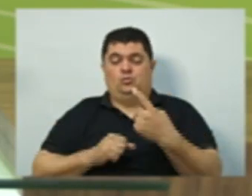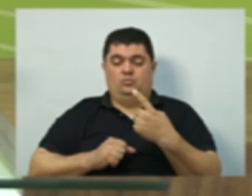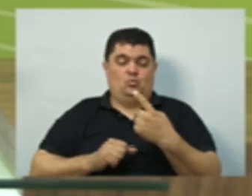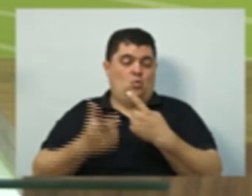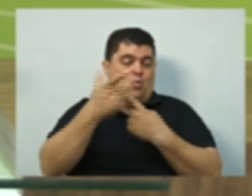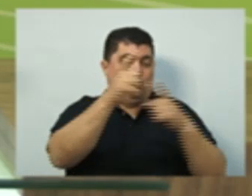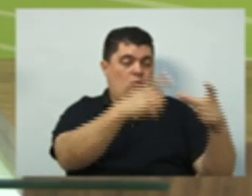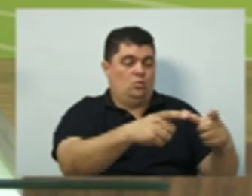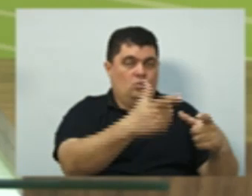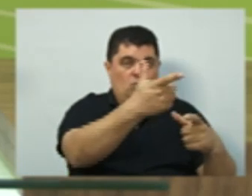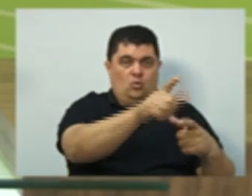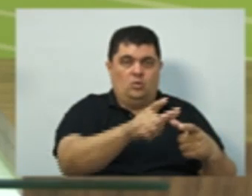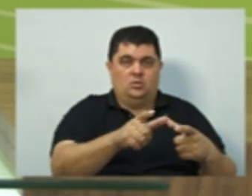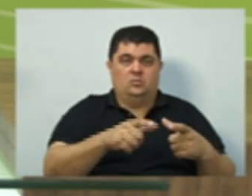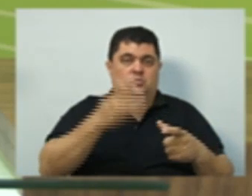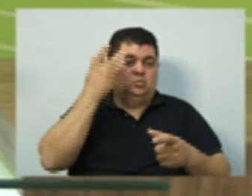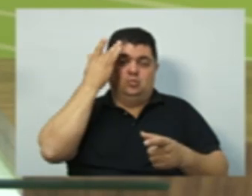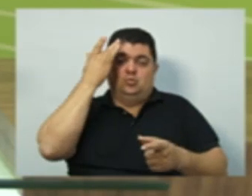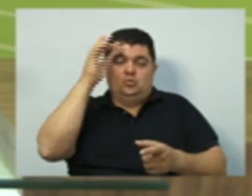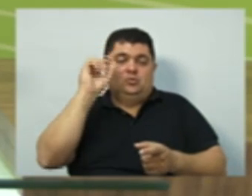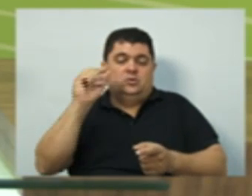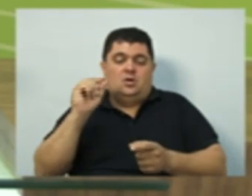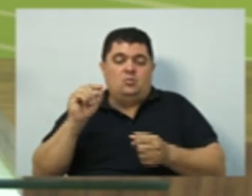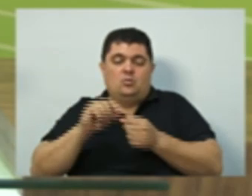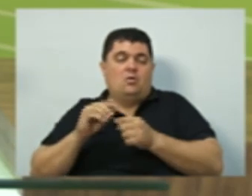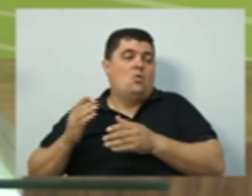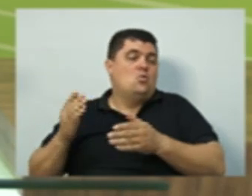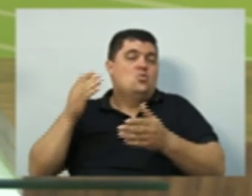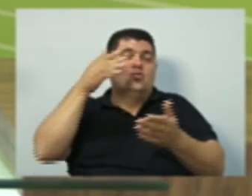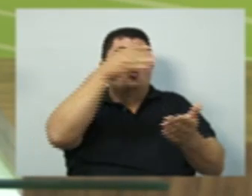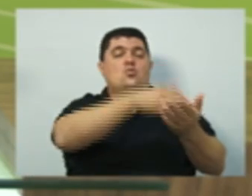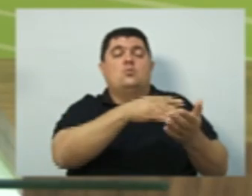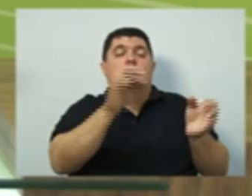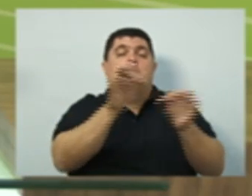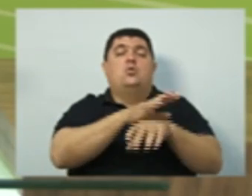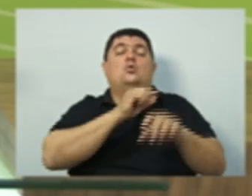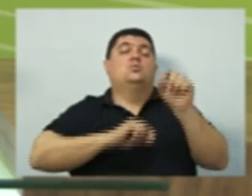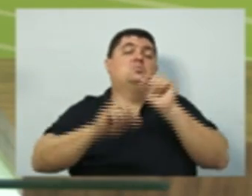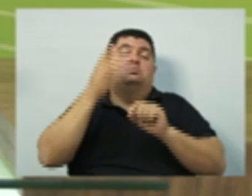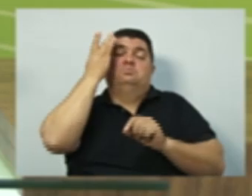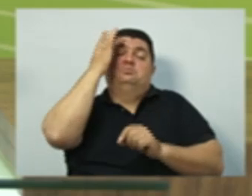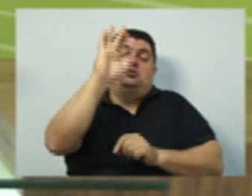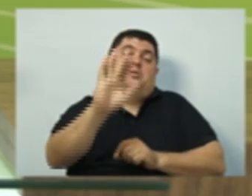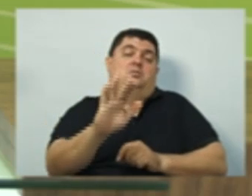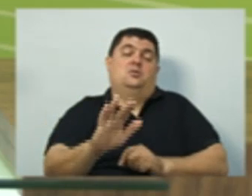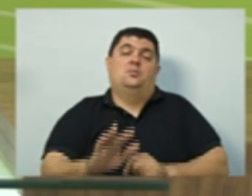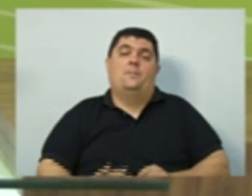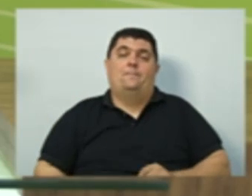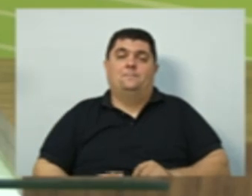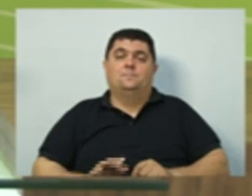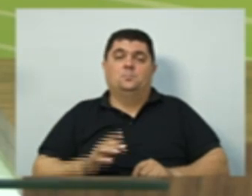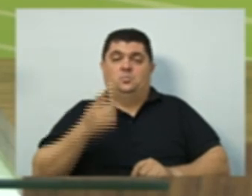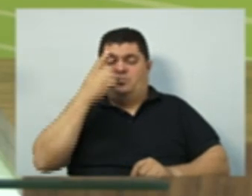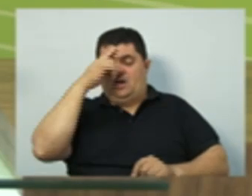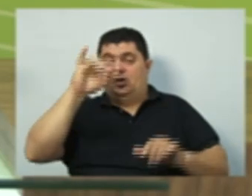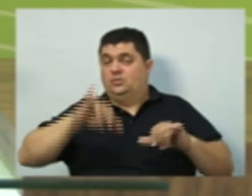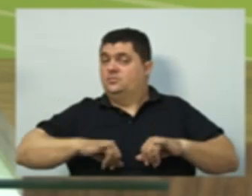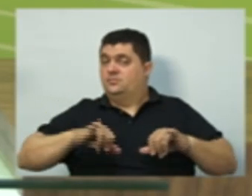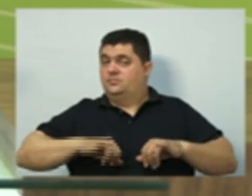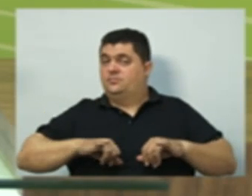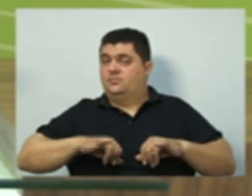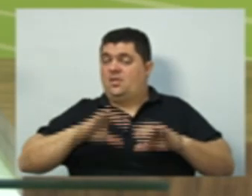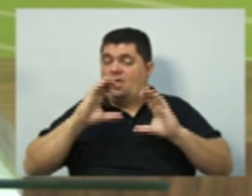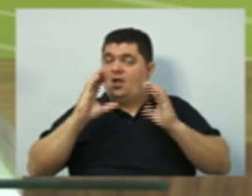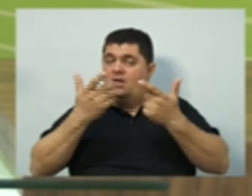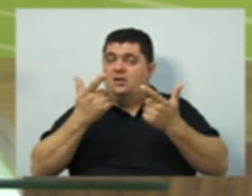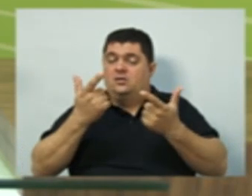menos sequer sabiam o que que iria dar o fim daquele processo, daquilo que elas estariam produzindo. Essa ideia de sofrimento, ela fica bem